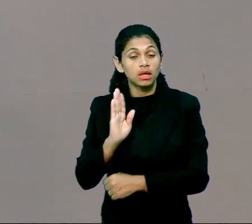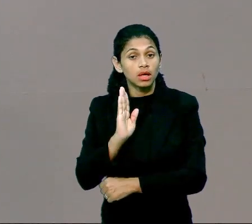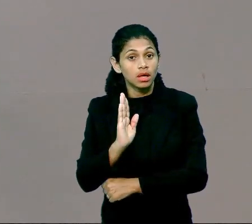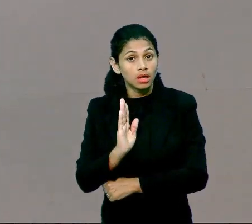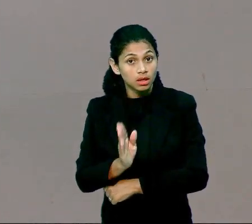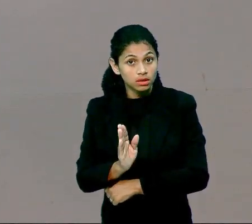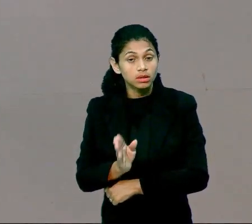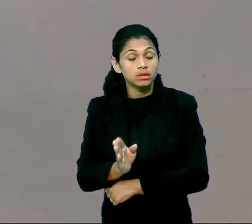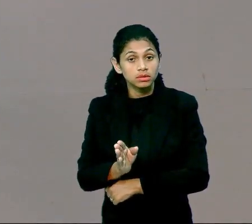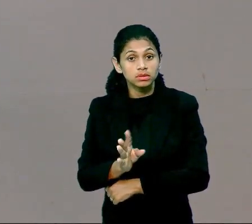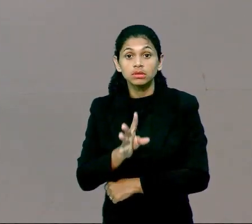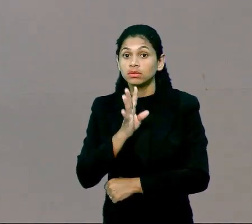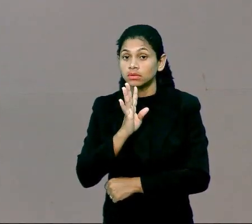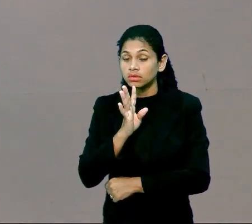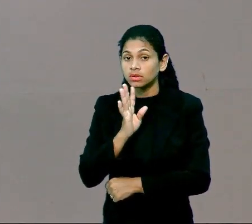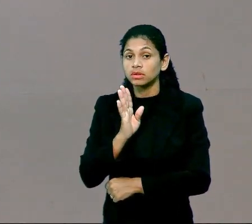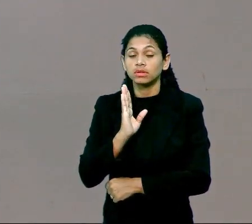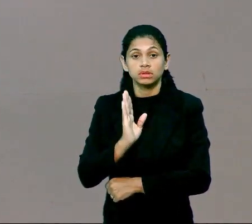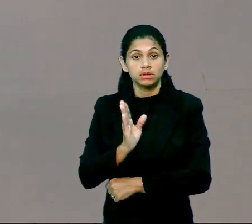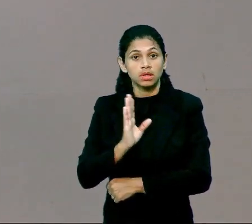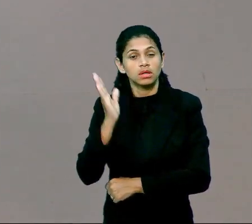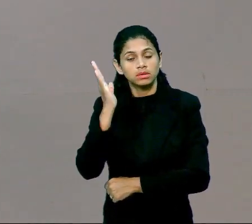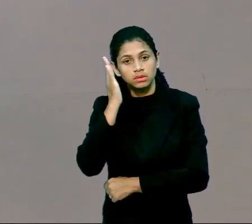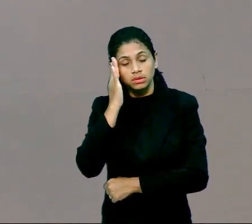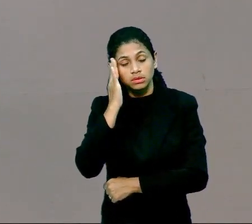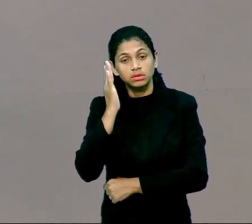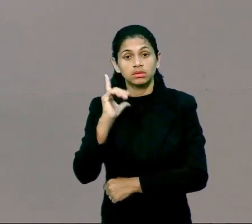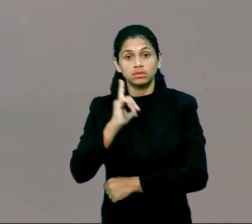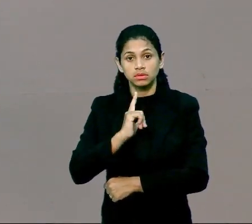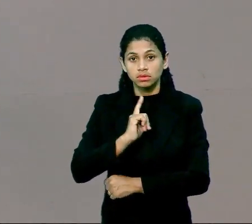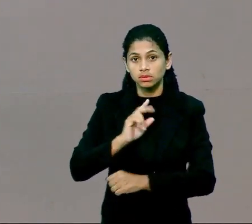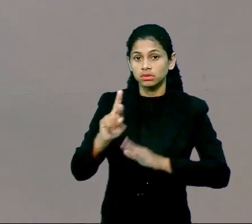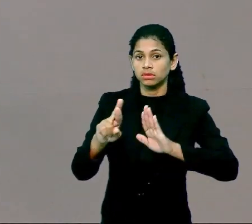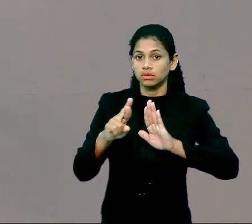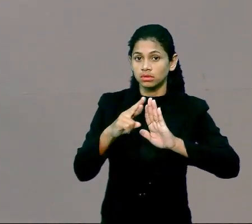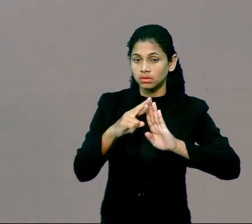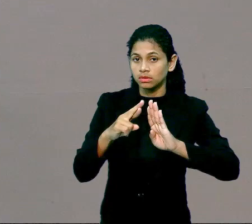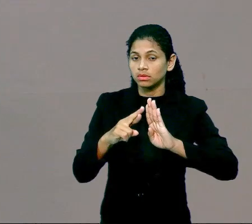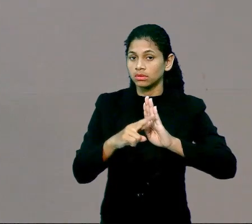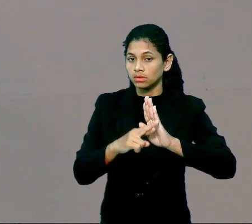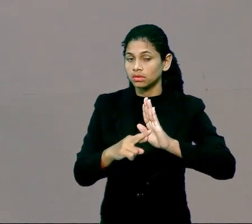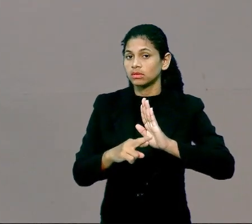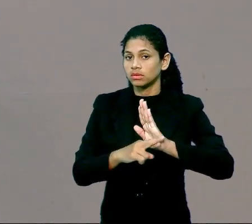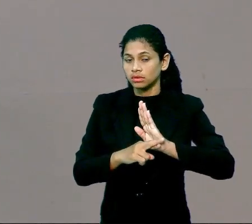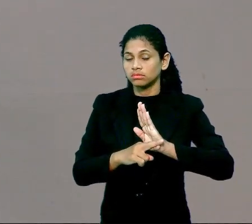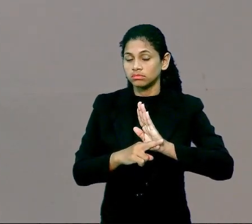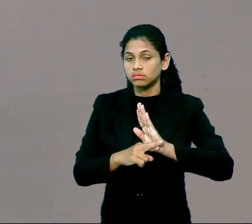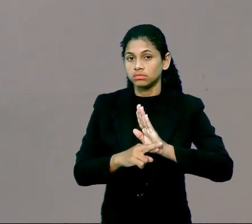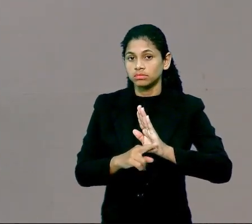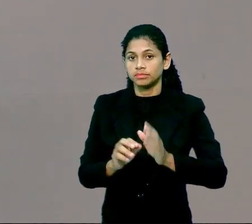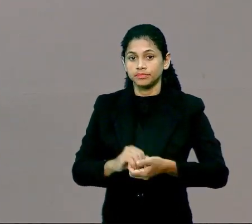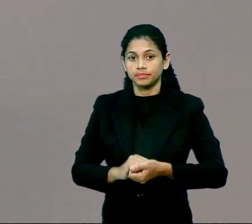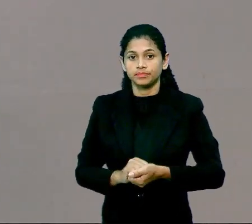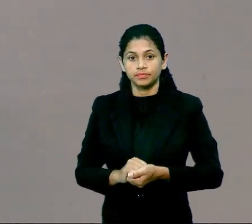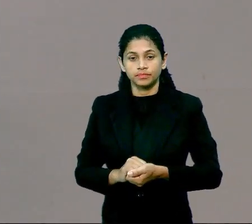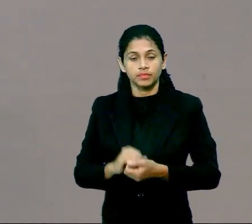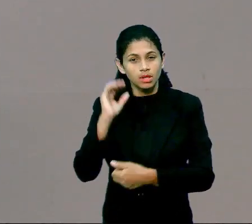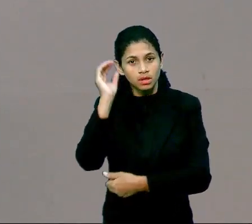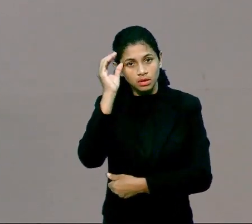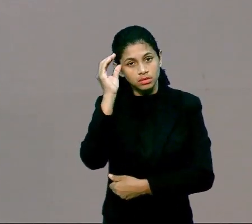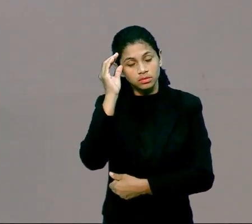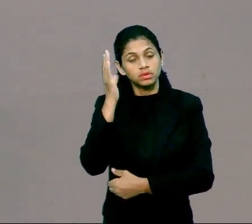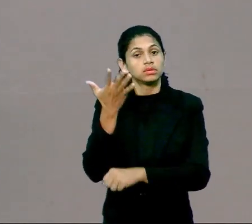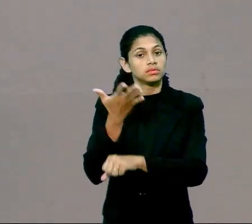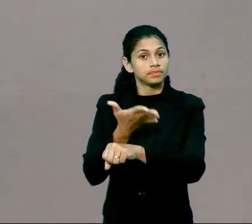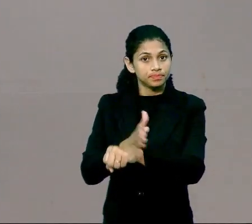Porém, entretanto, tem a regulamentação, tem a regra, tem a estruturação, tem a predisposição e a consciência daquela